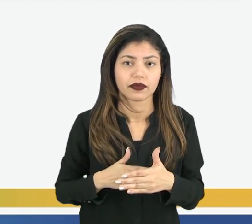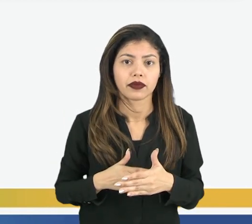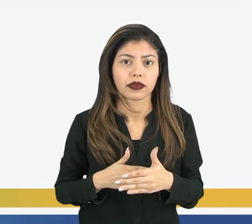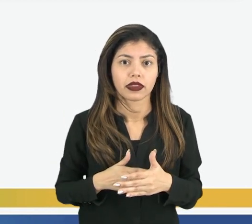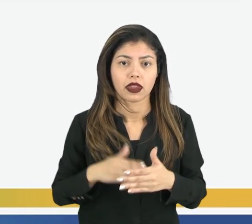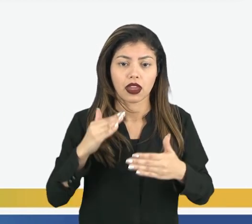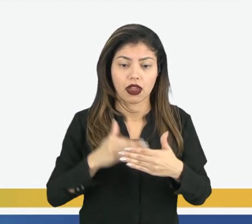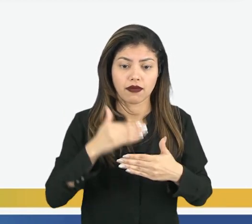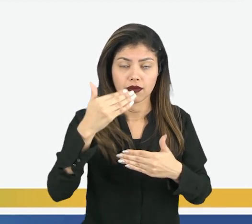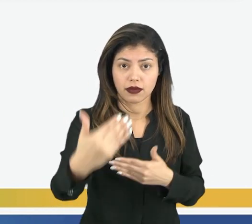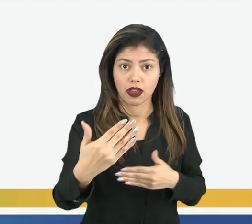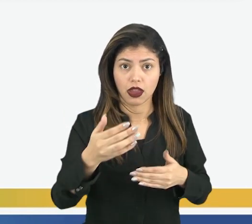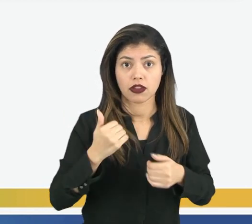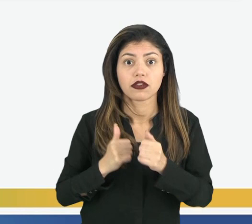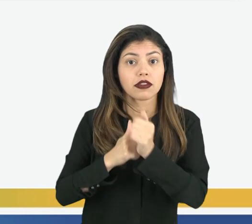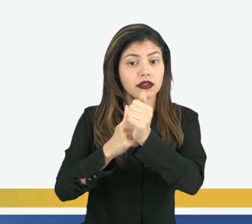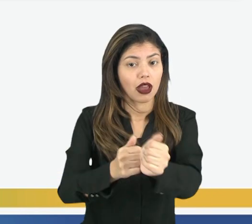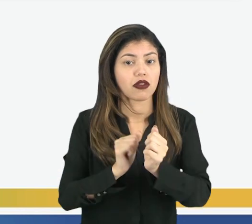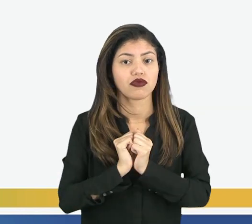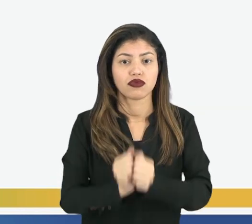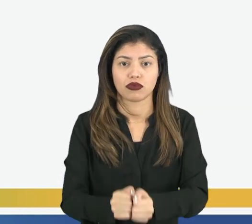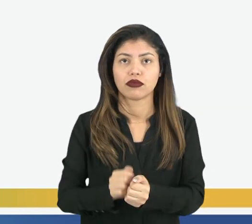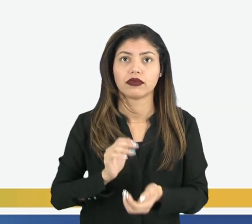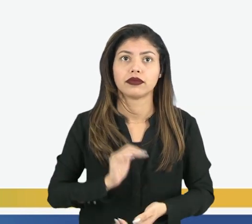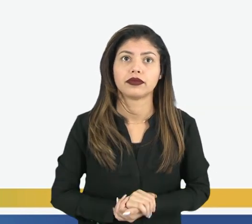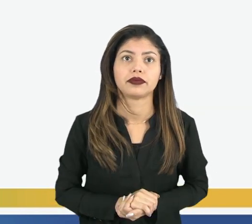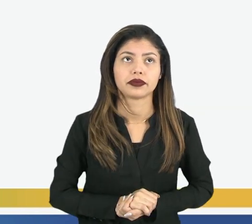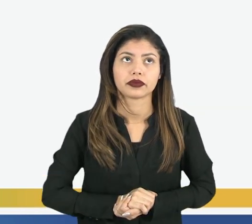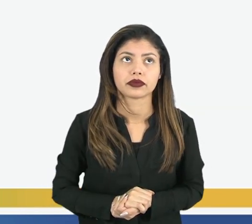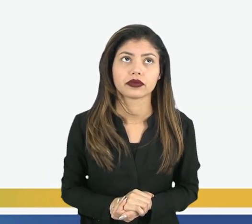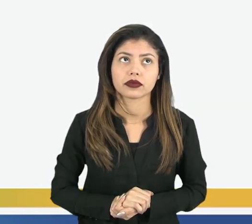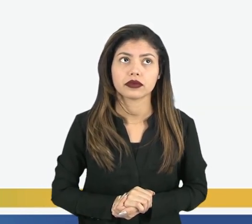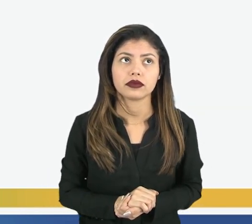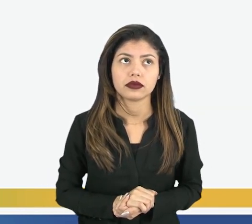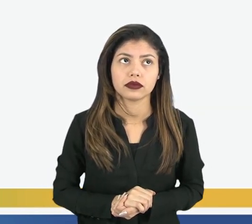de avançar, de seguir com o nosso caminho.